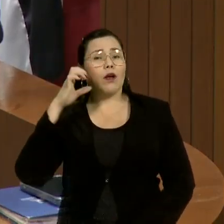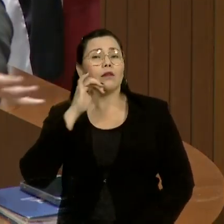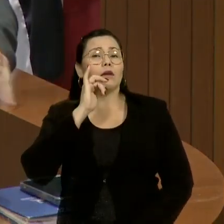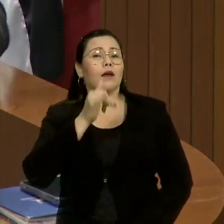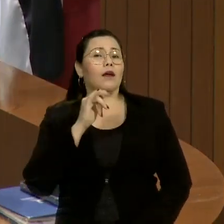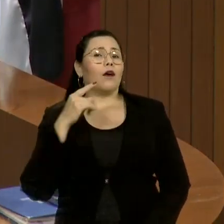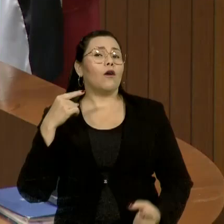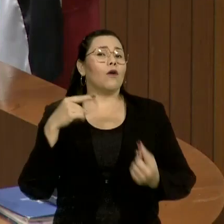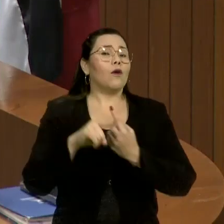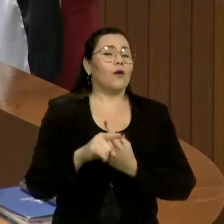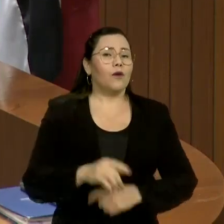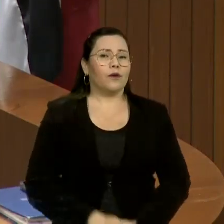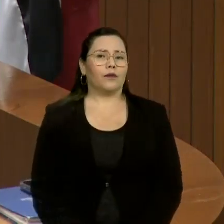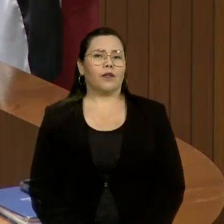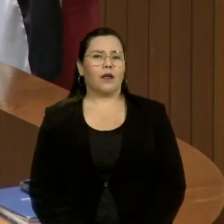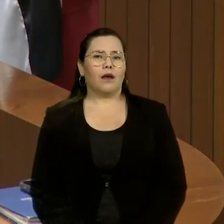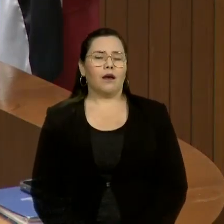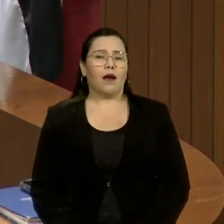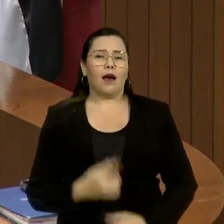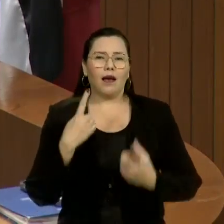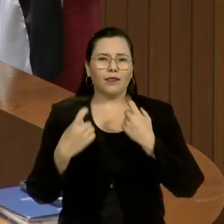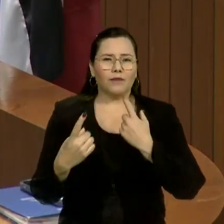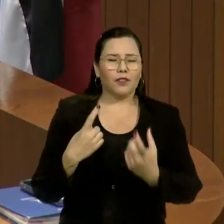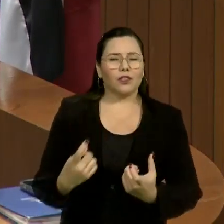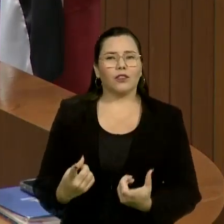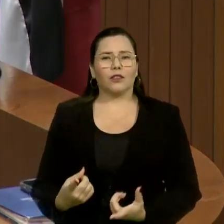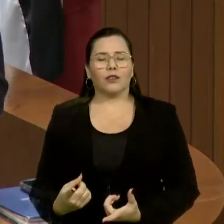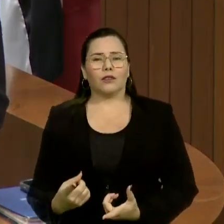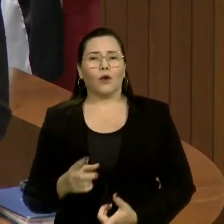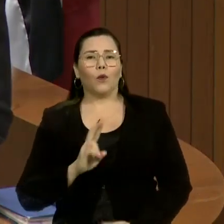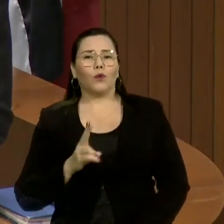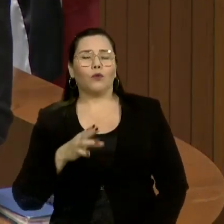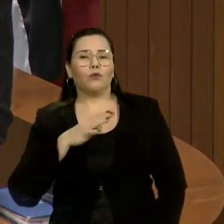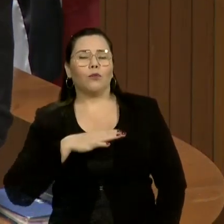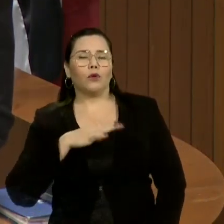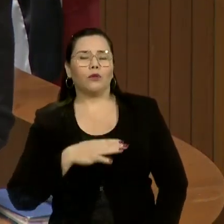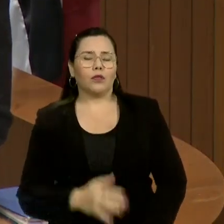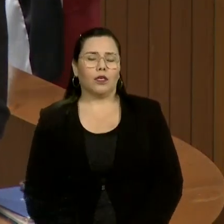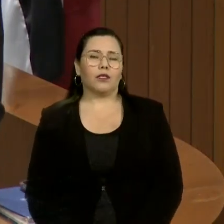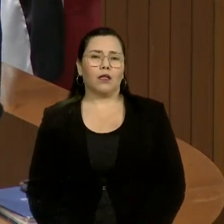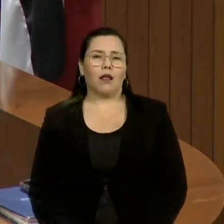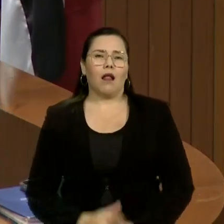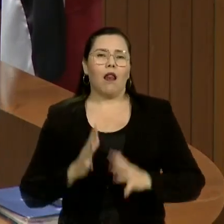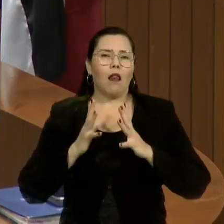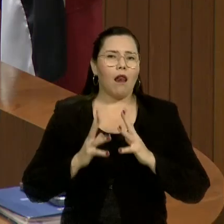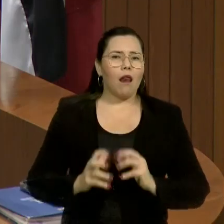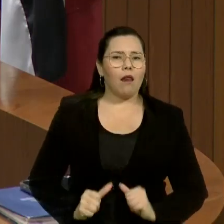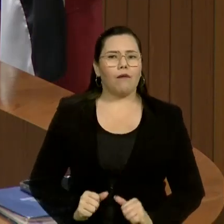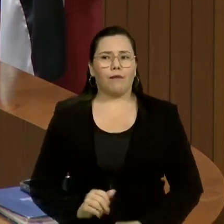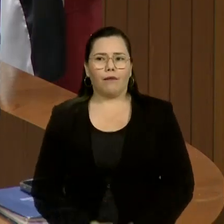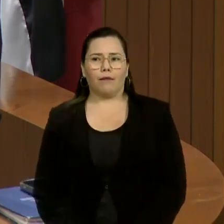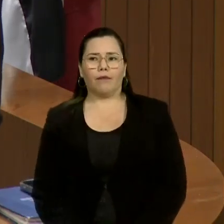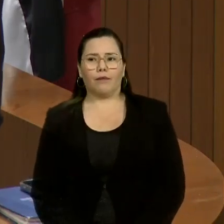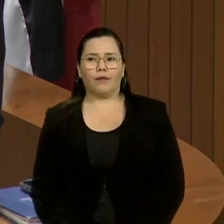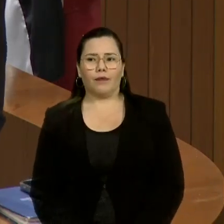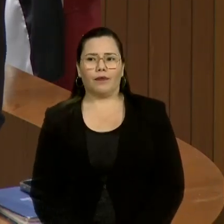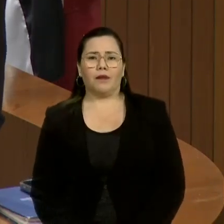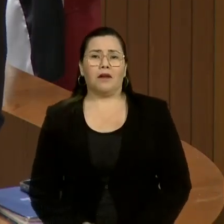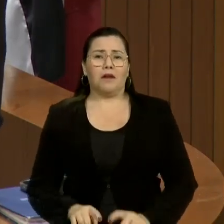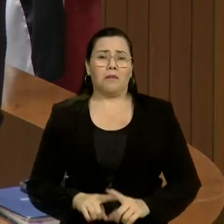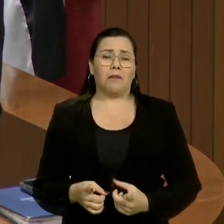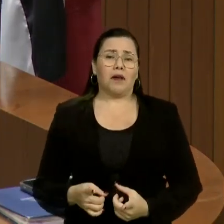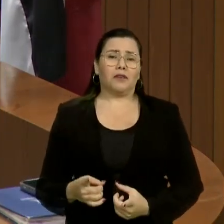dos Portugueses limpinha, que isso aí você não consegue não. Inclusive, para hoje está prevista a greve dos agentes de limpeza